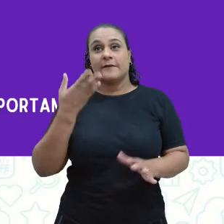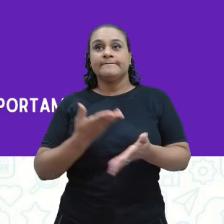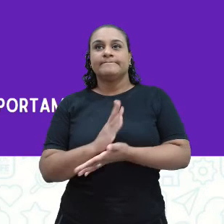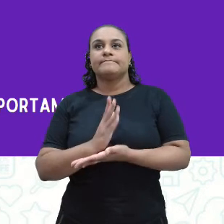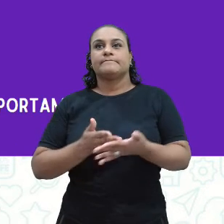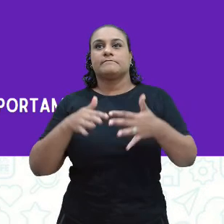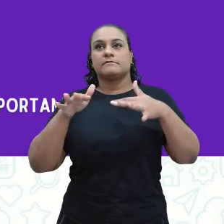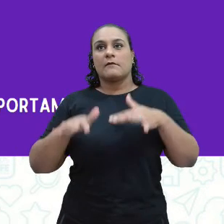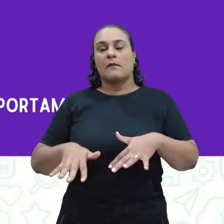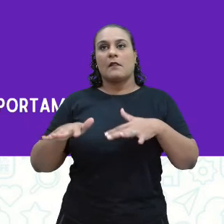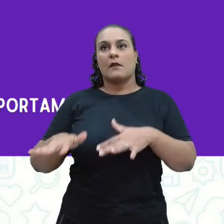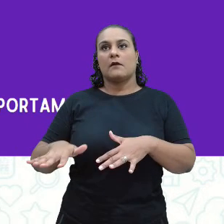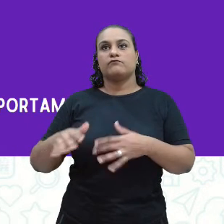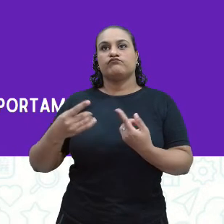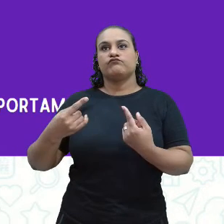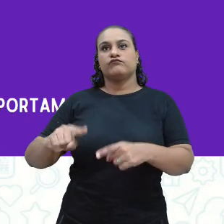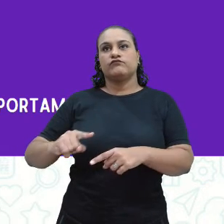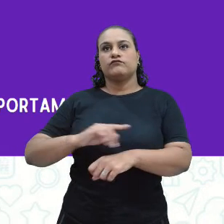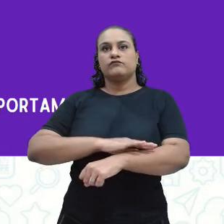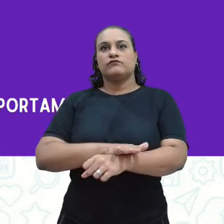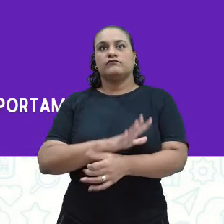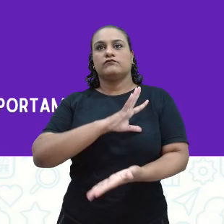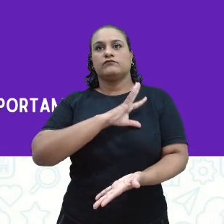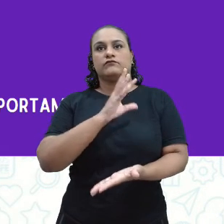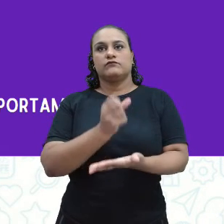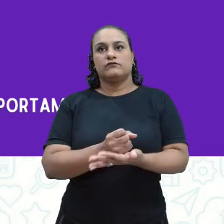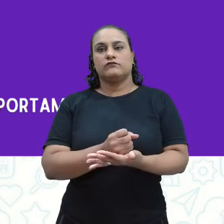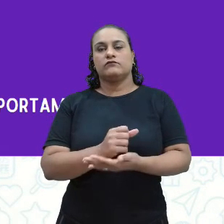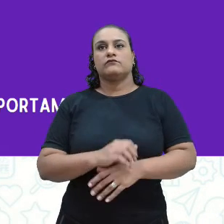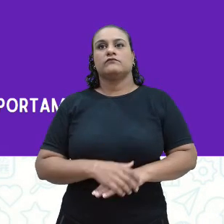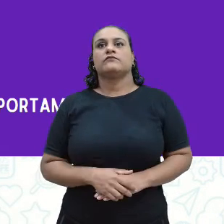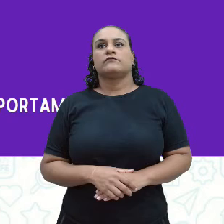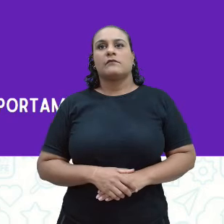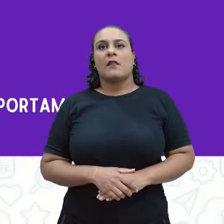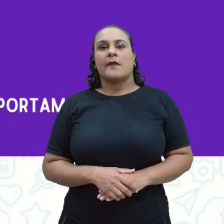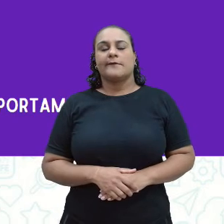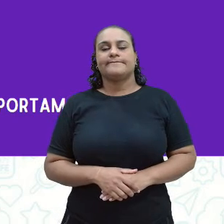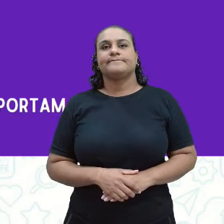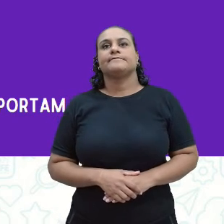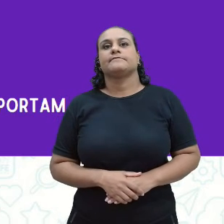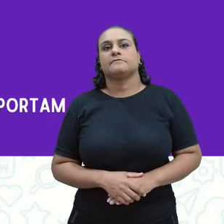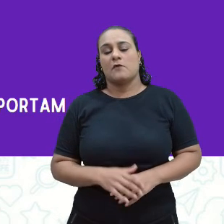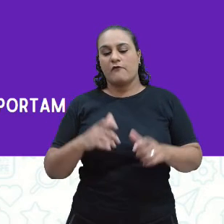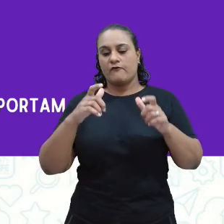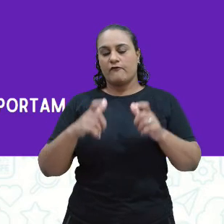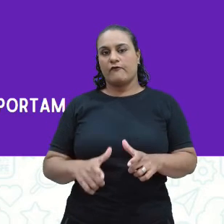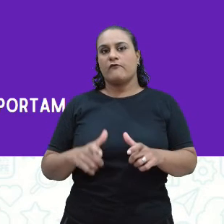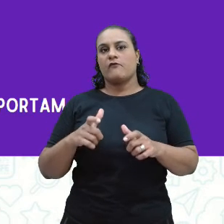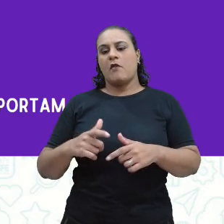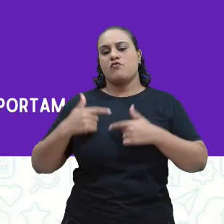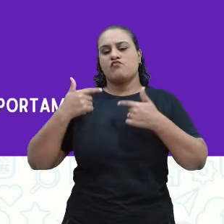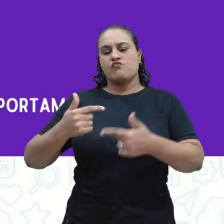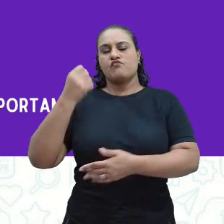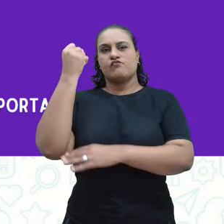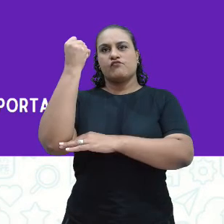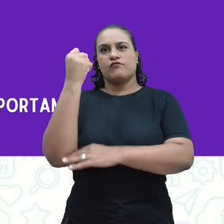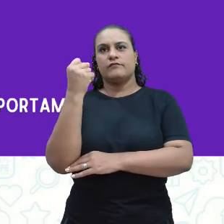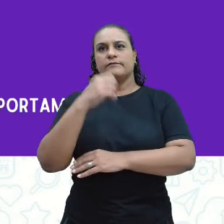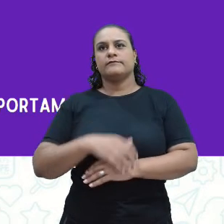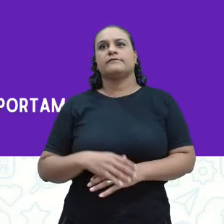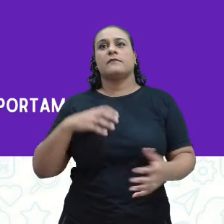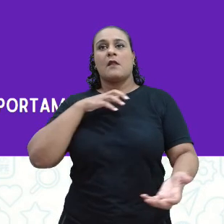aqui antirracismo no Brasil, né? O Quilombo, né? Foi um lugar aí de luta, de resistência desses povos, a Revolta